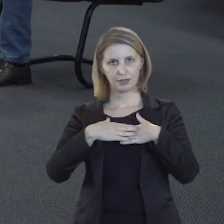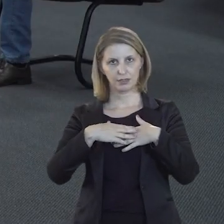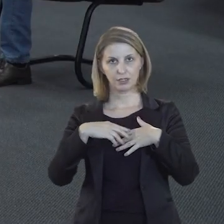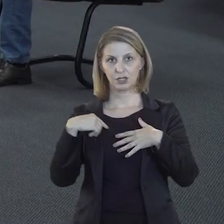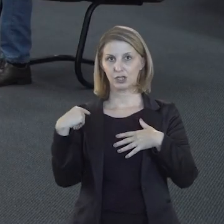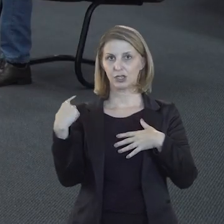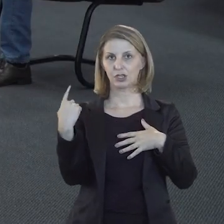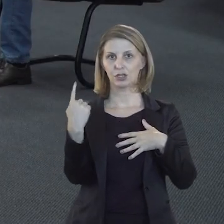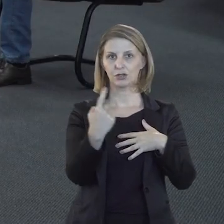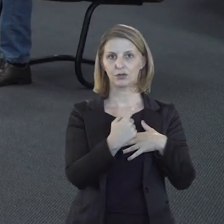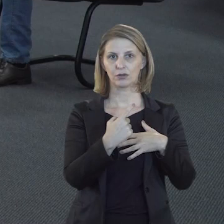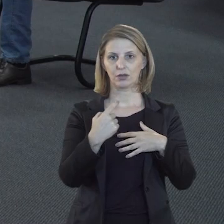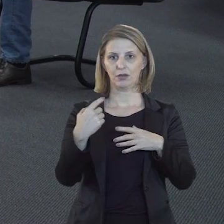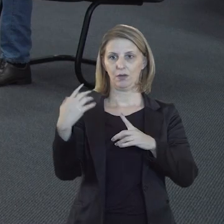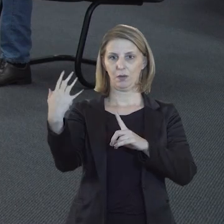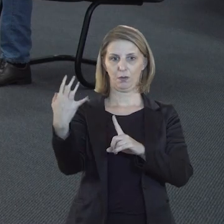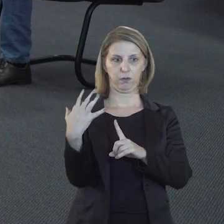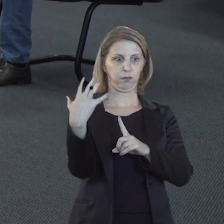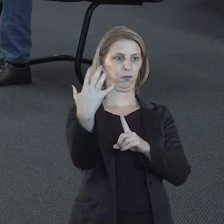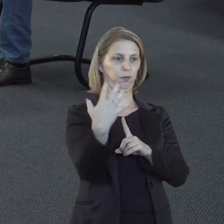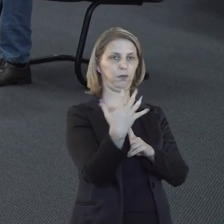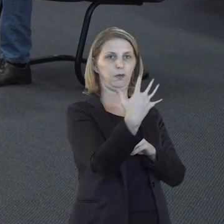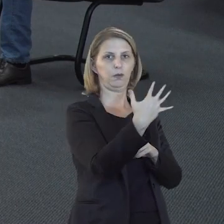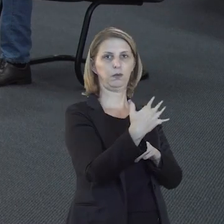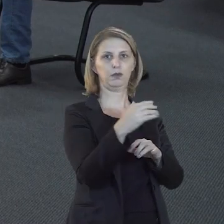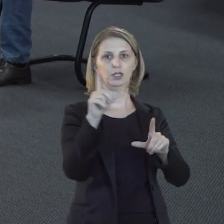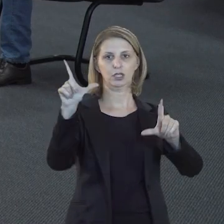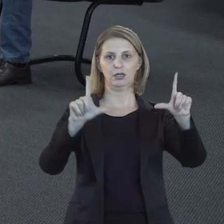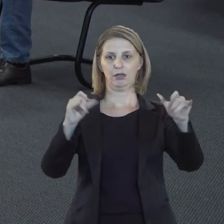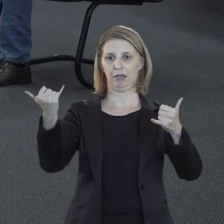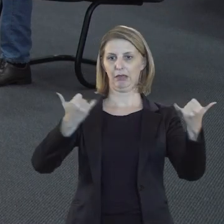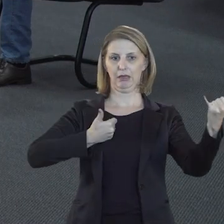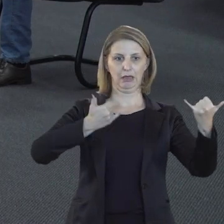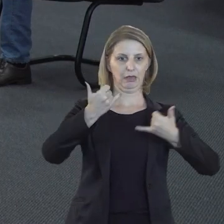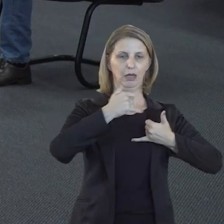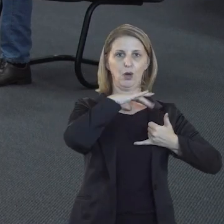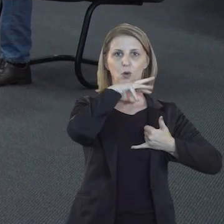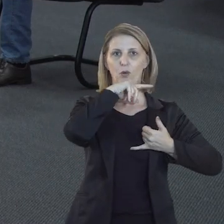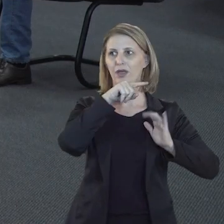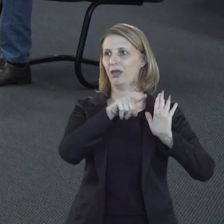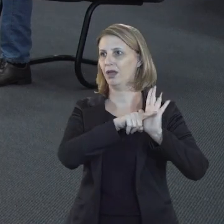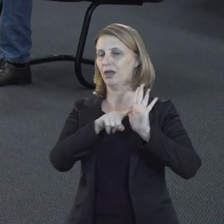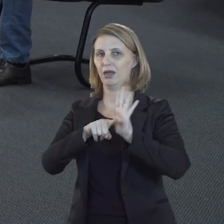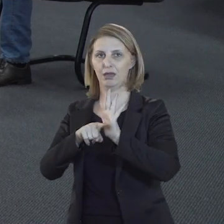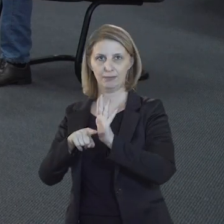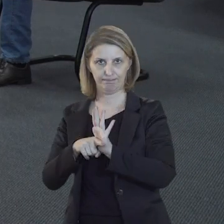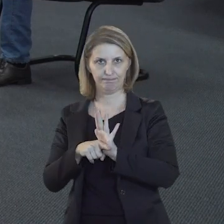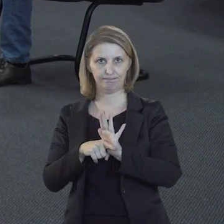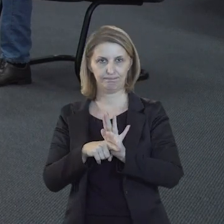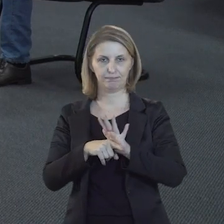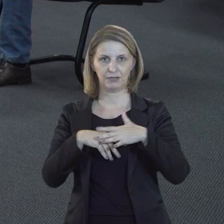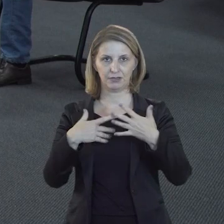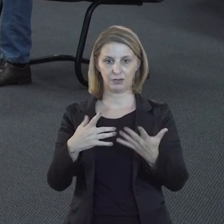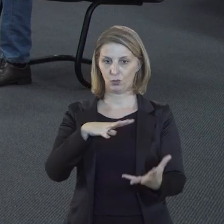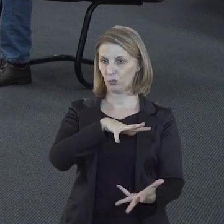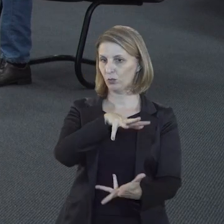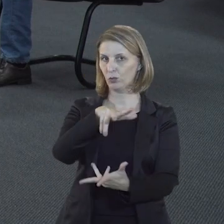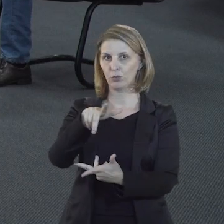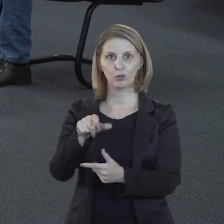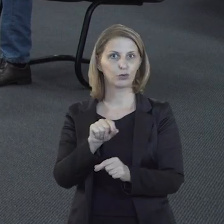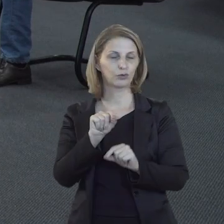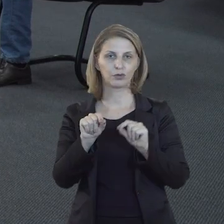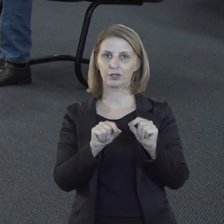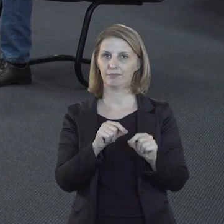de afetividade, nós somos totalmente bombardeados, né, diariamente com notícias negativas. A gente está passando